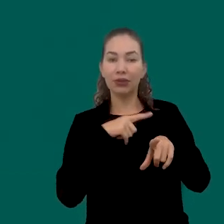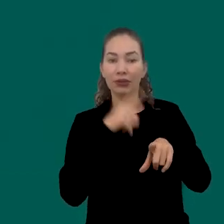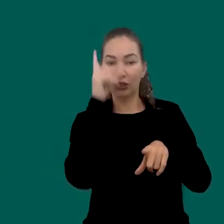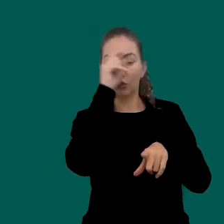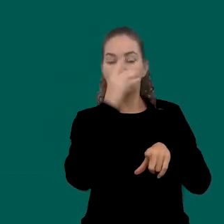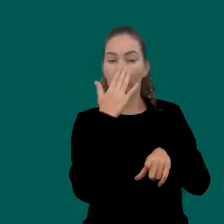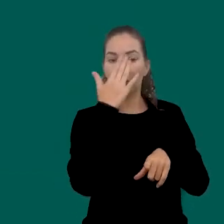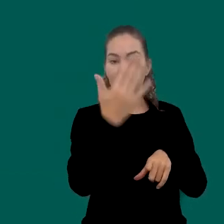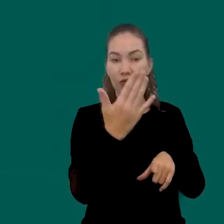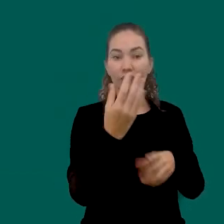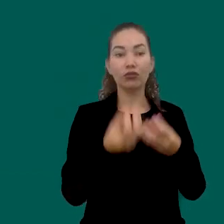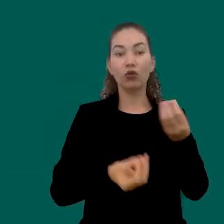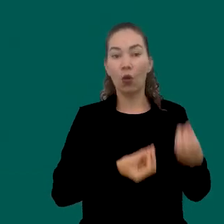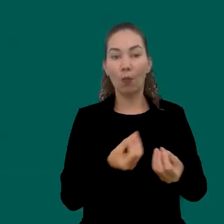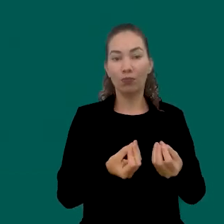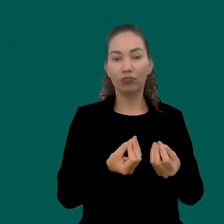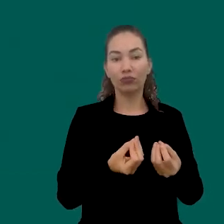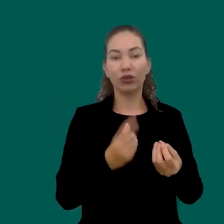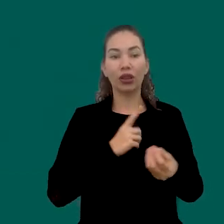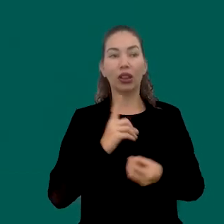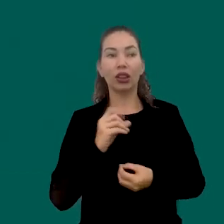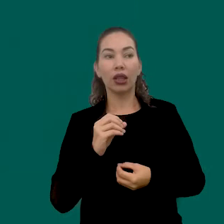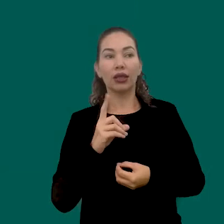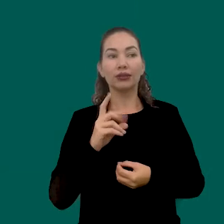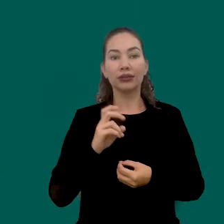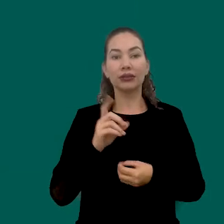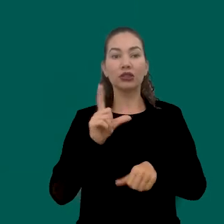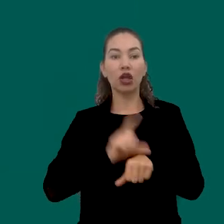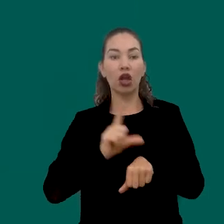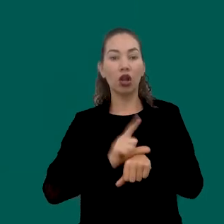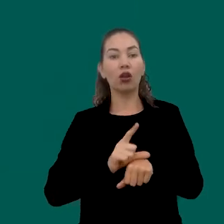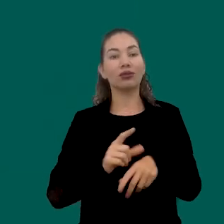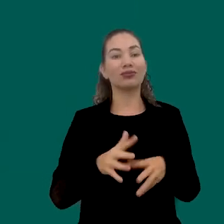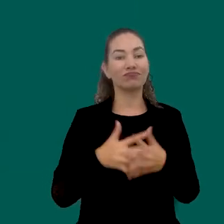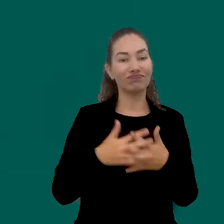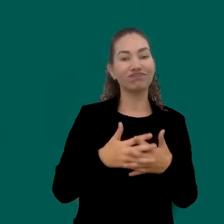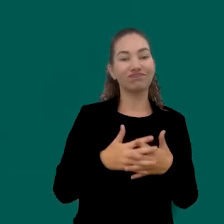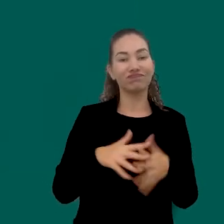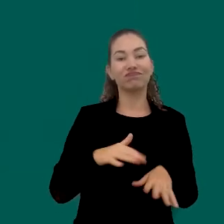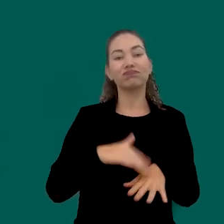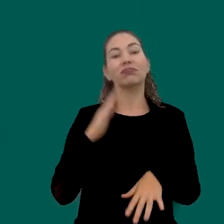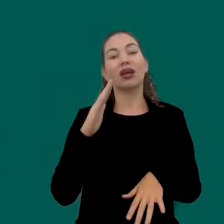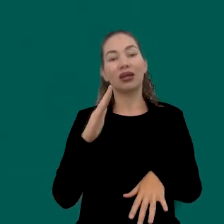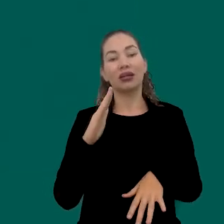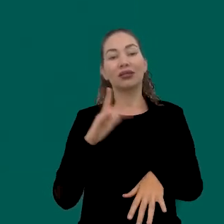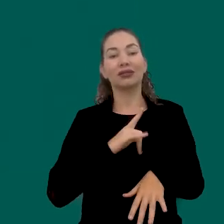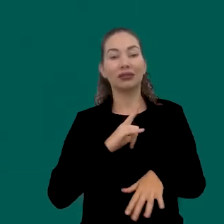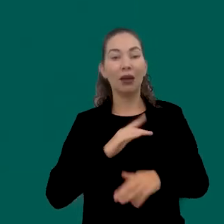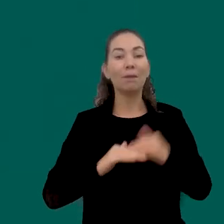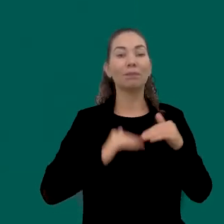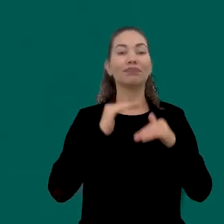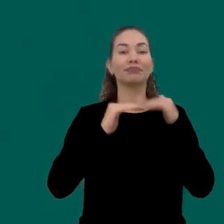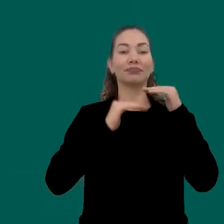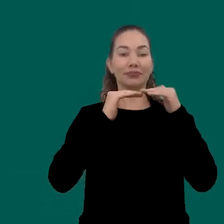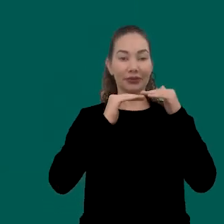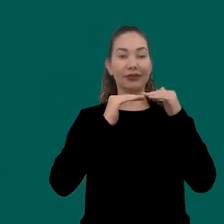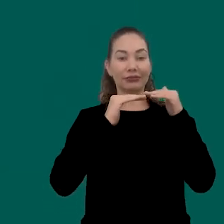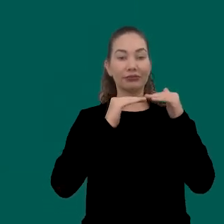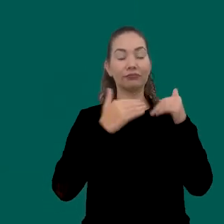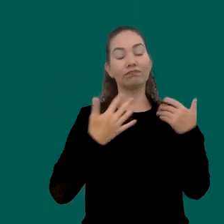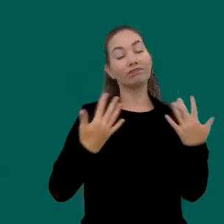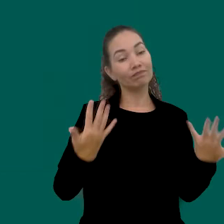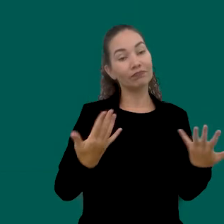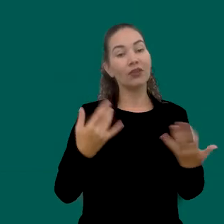de refletir. No momento que você começa a ter 10, 15 lojas, começa a complicar, né? Começa a ter um processo. Então, assim,